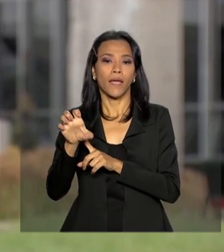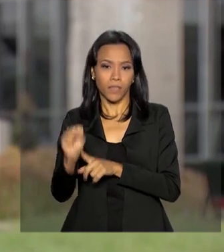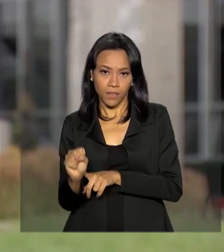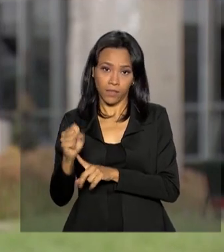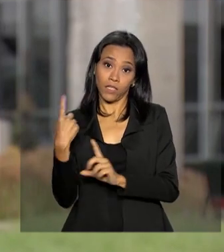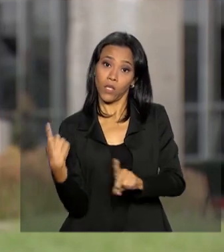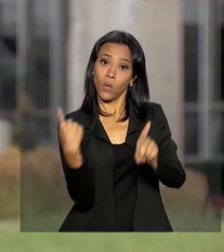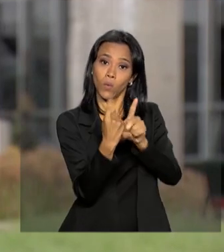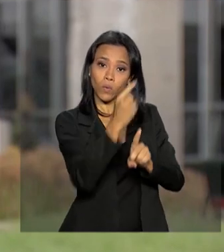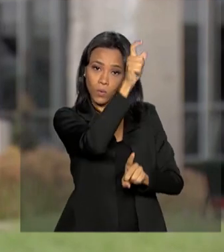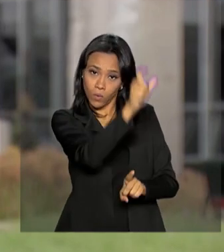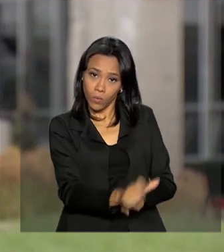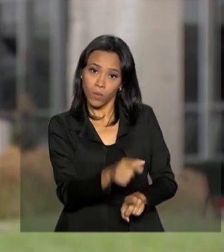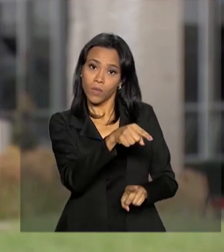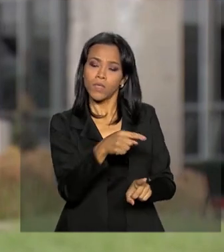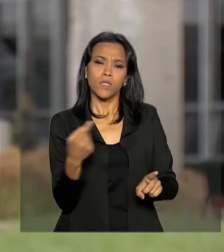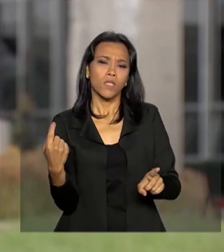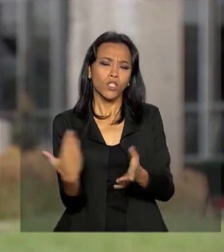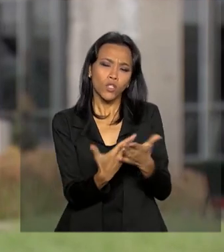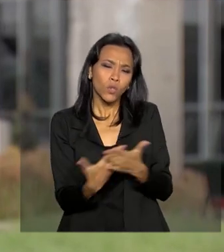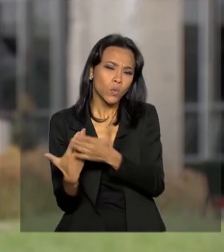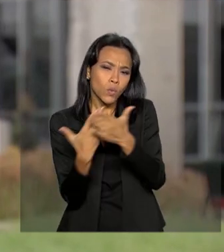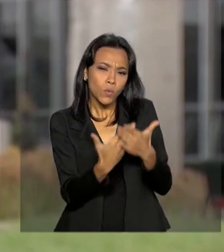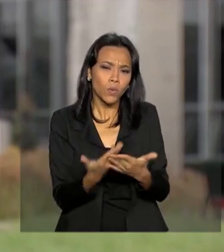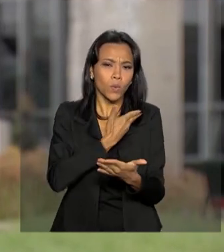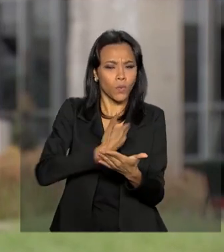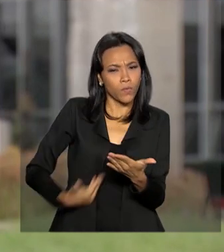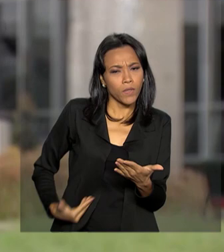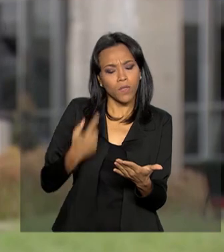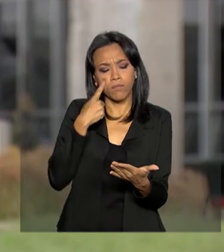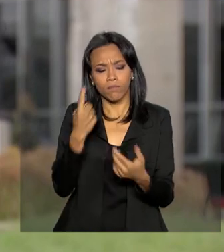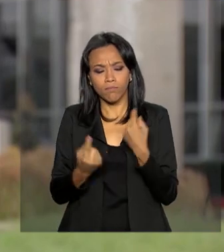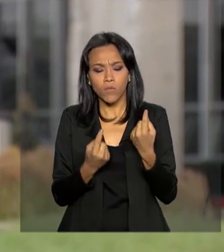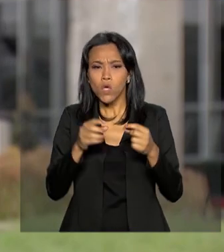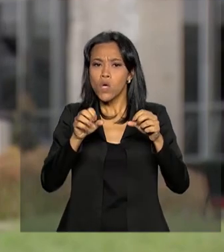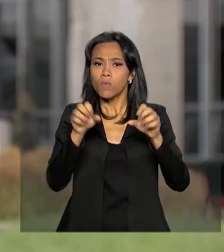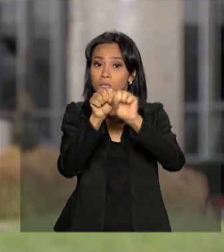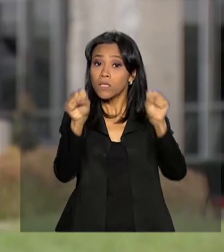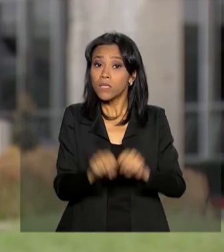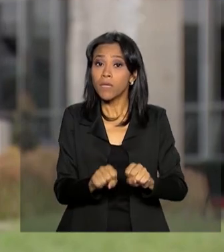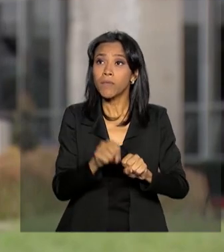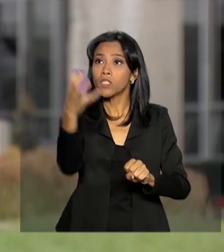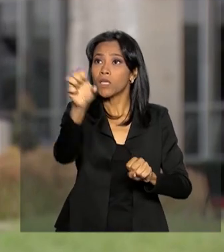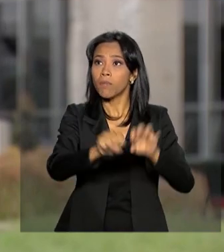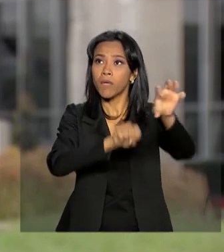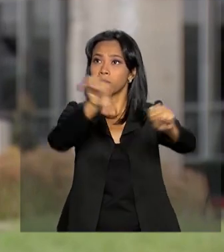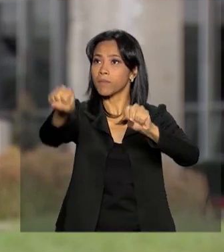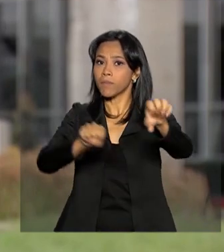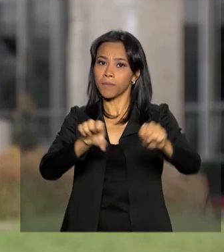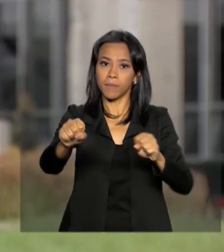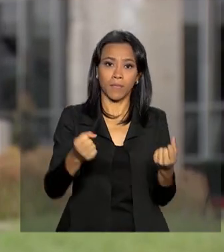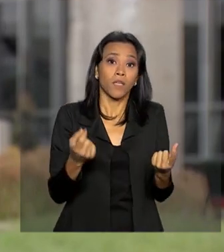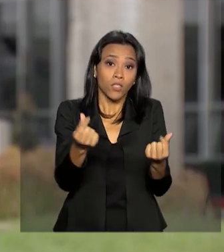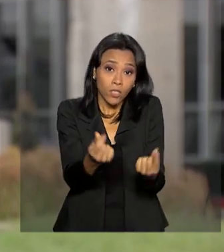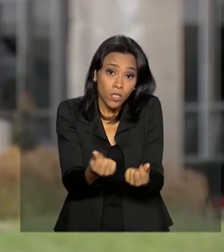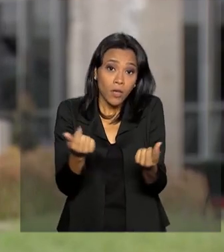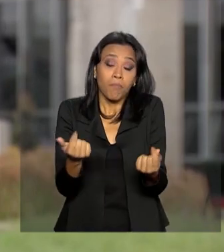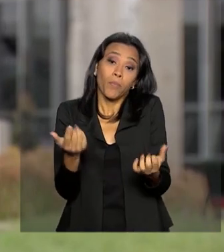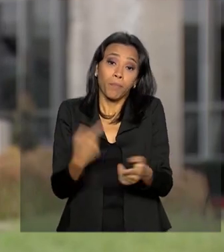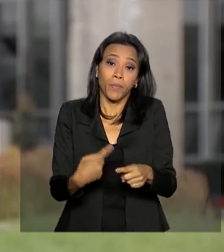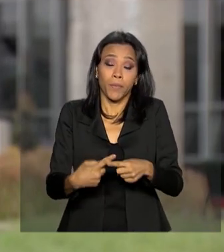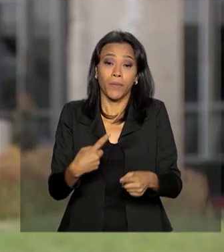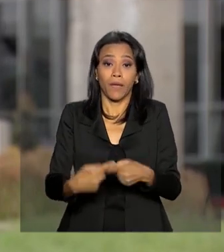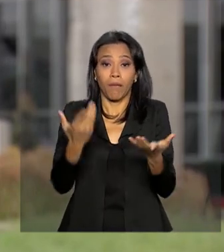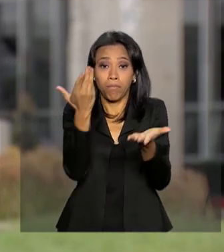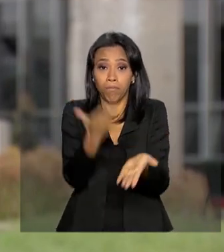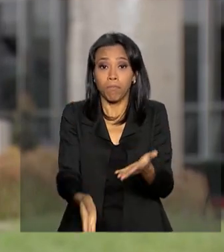Ele disse que o governo estuda um sistema de capitalização para repor as perdas que a Previdência vem sofrendo